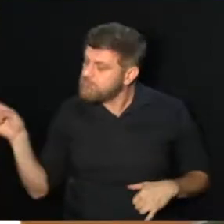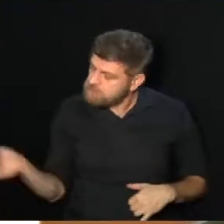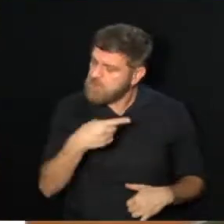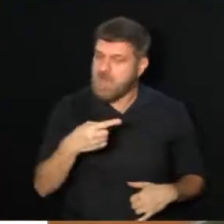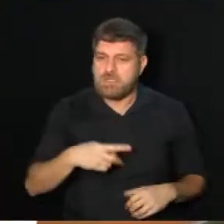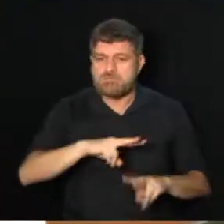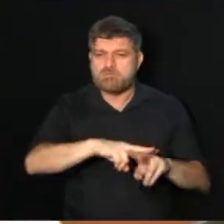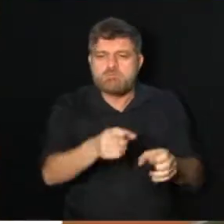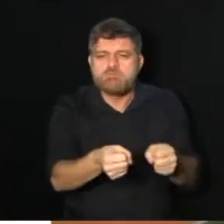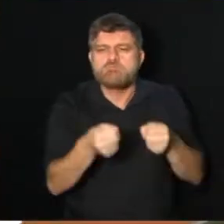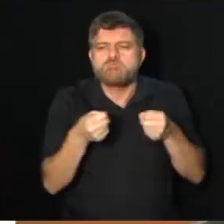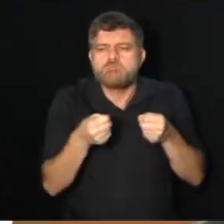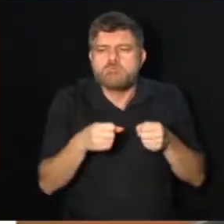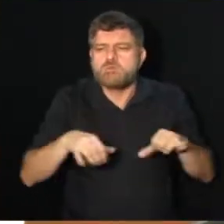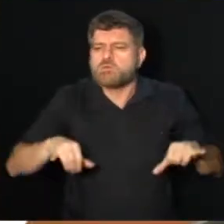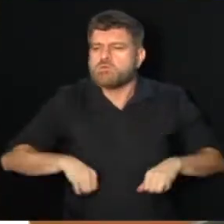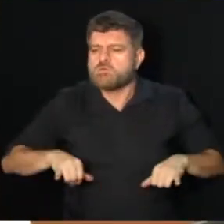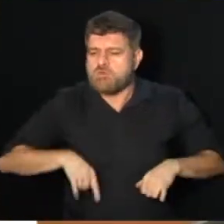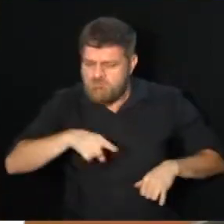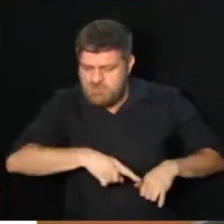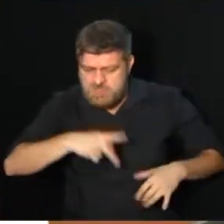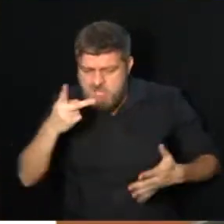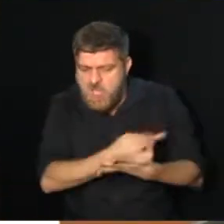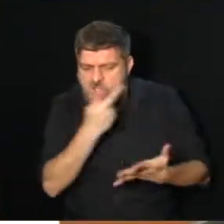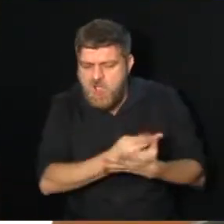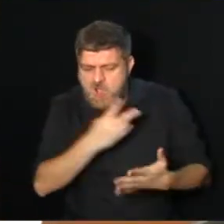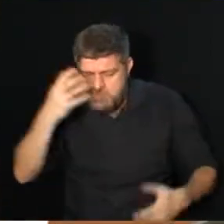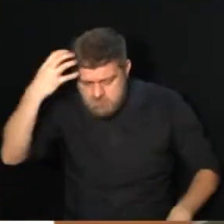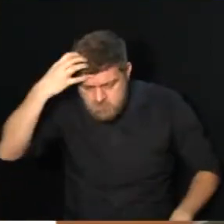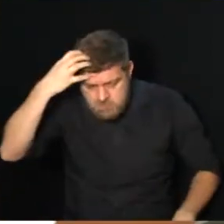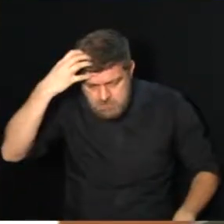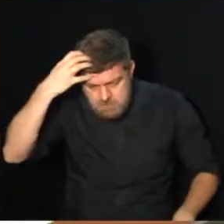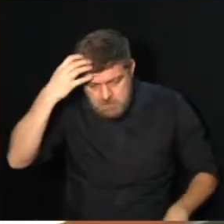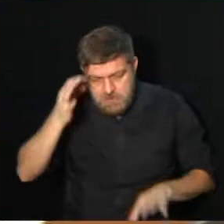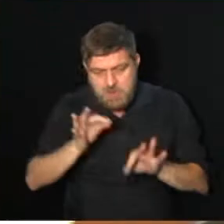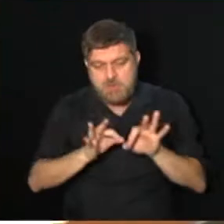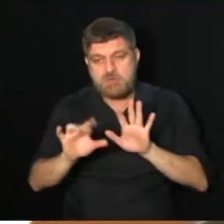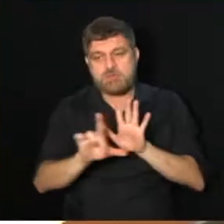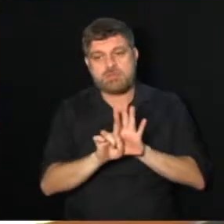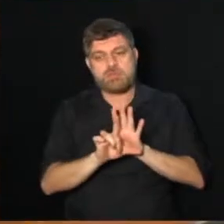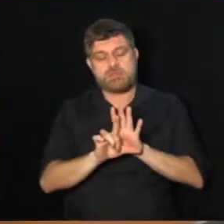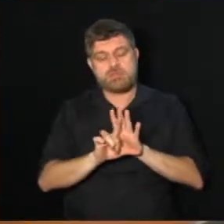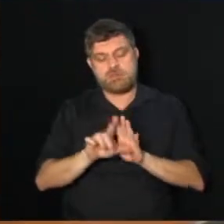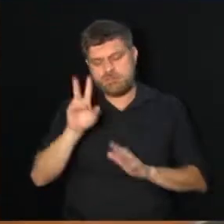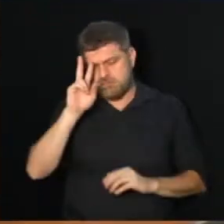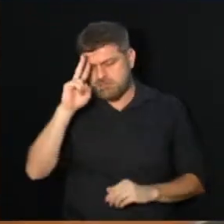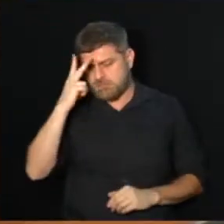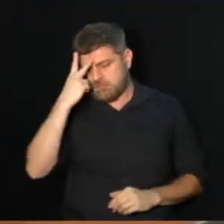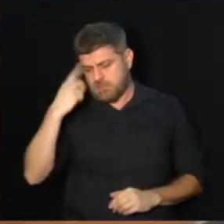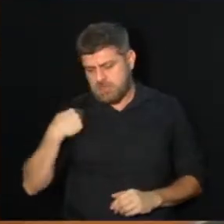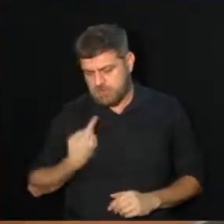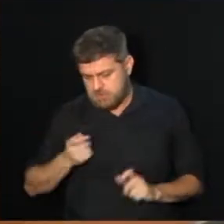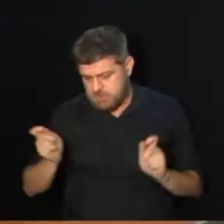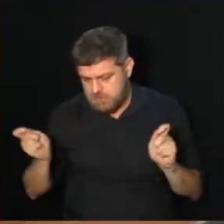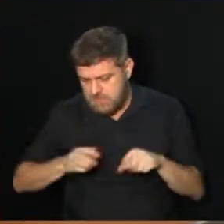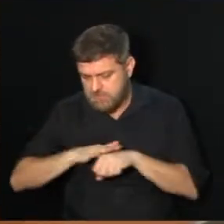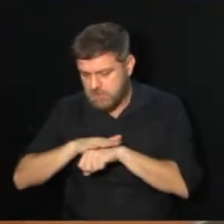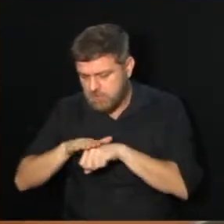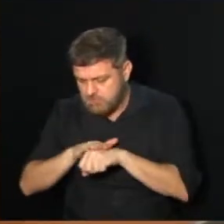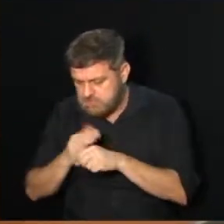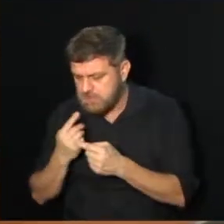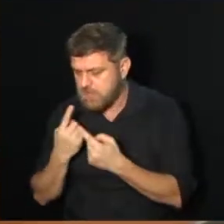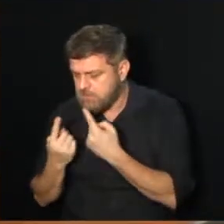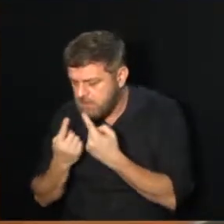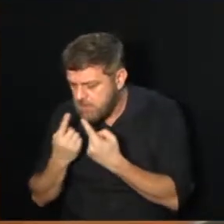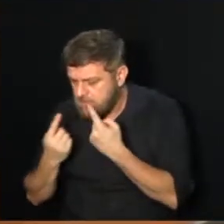Você tem que sofrer por aquilo que você fez. Enquanto o projeto diz exatamente o contrário. Será que a gente não consegue conversar,